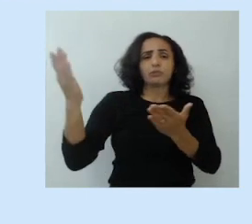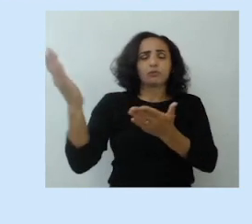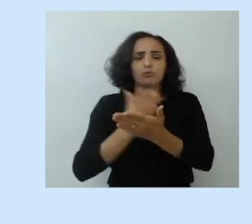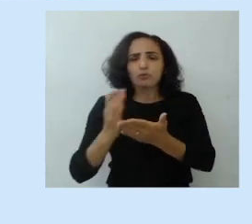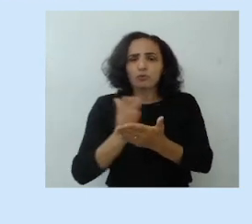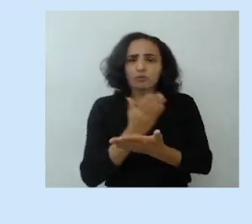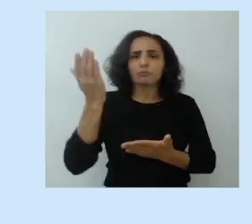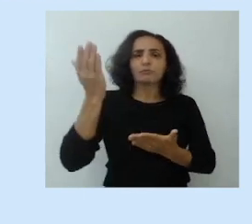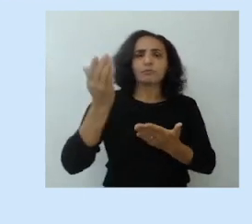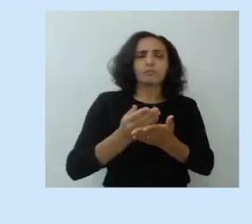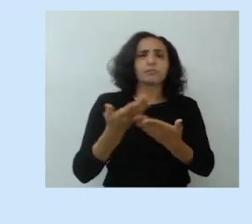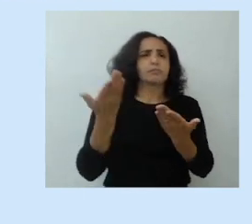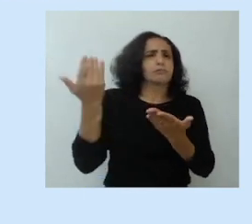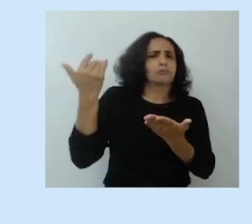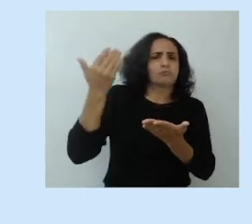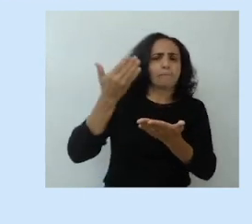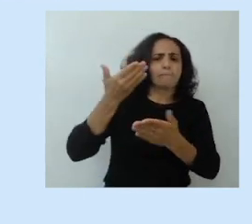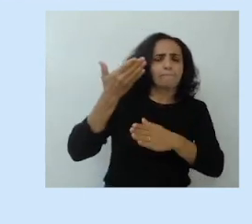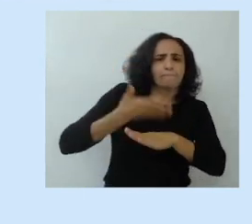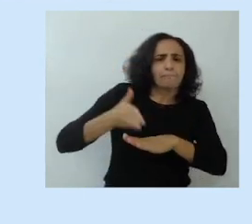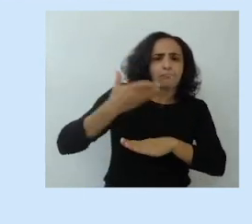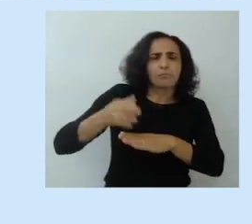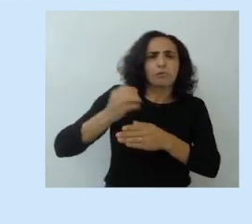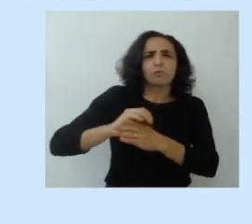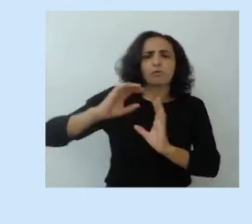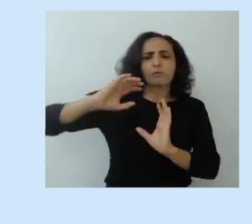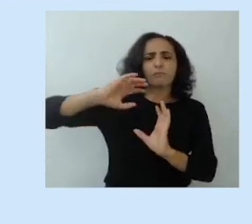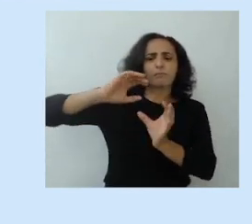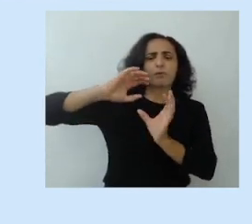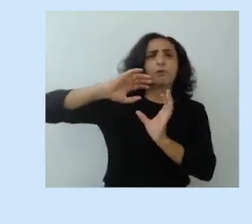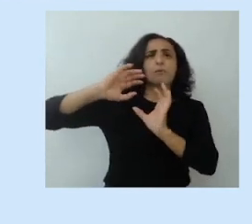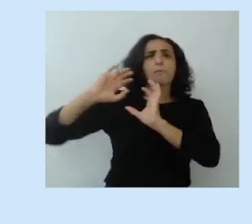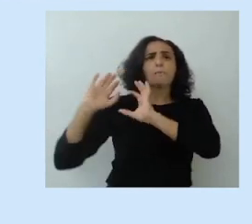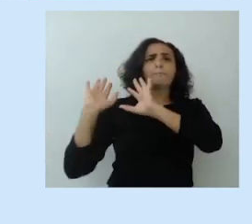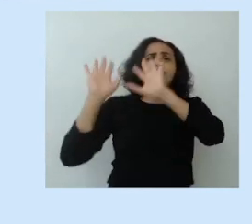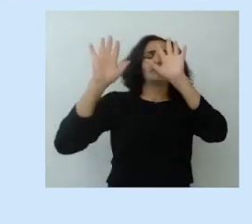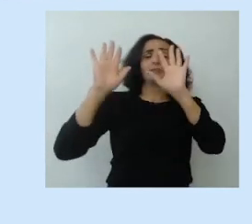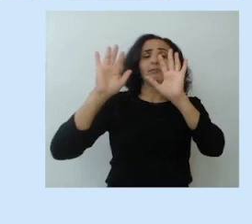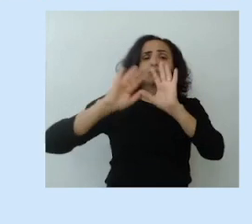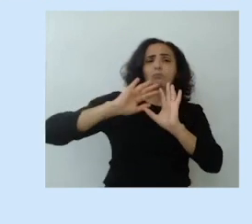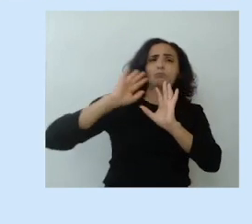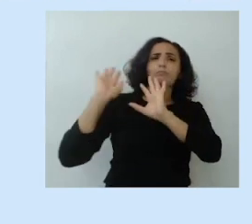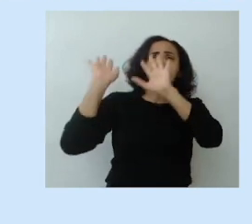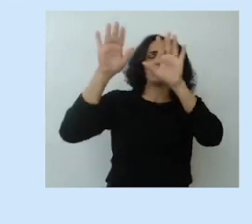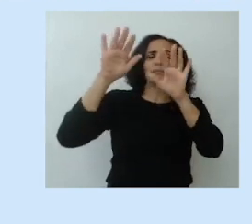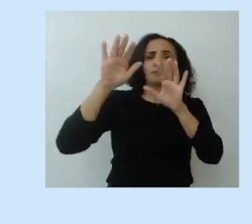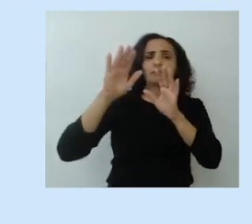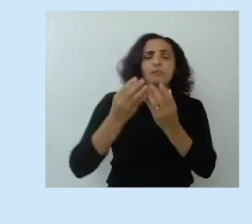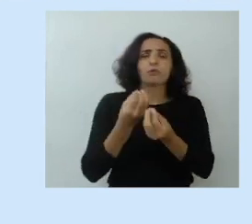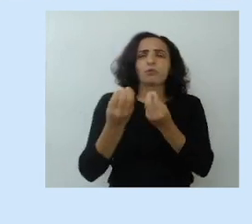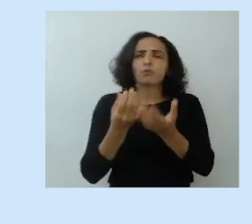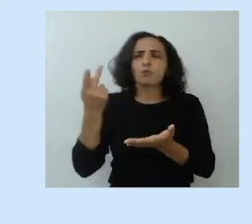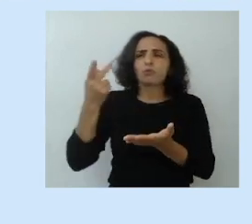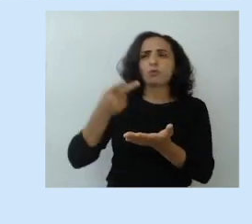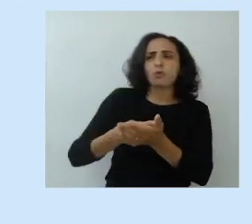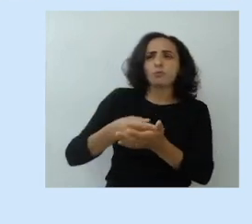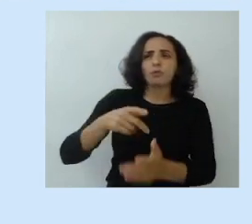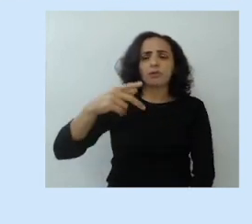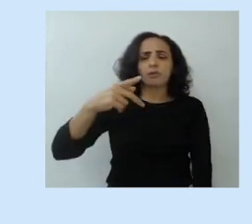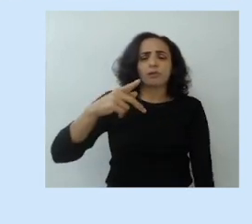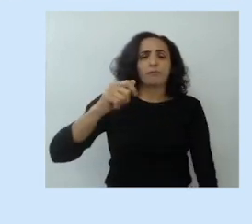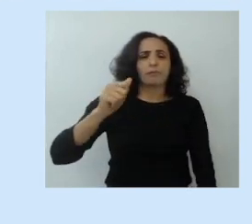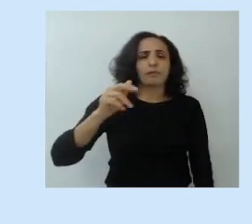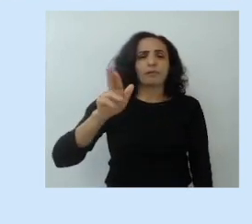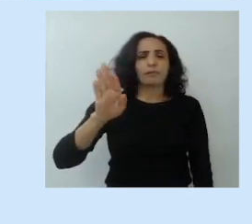fazem, a trajetória que a bola descreve é uma trajetória que a gente chama de parabólica, né? E aí, falando